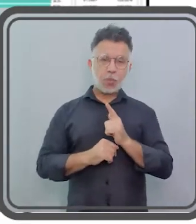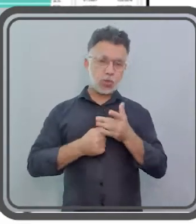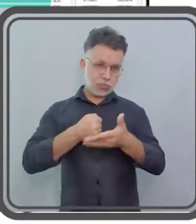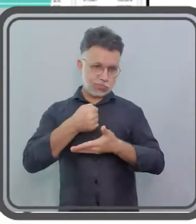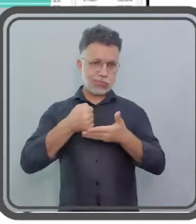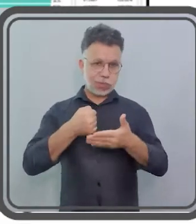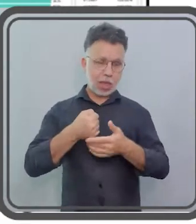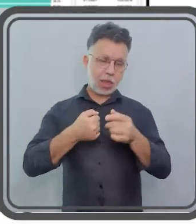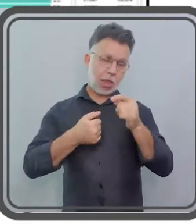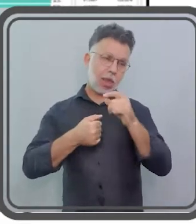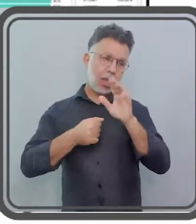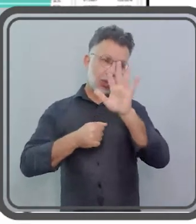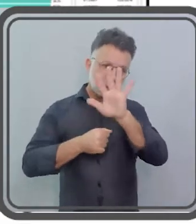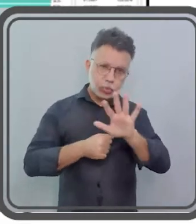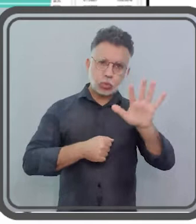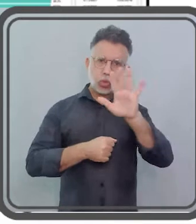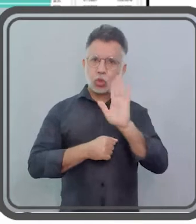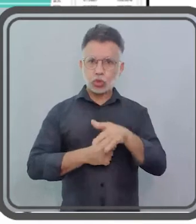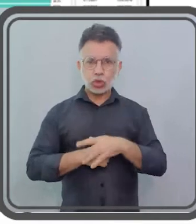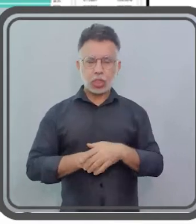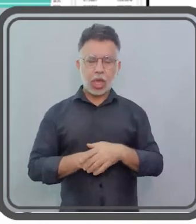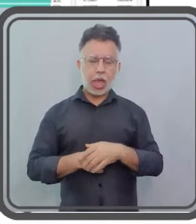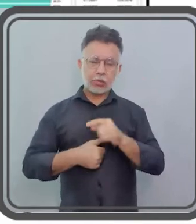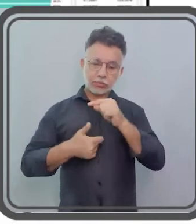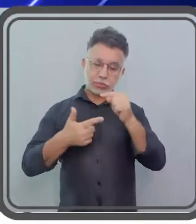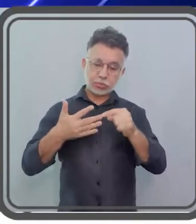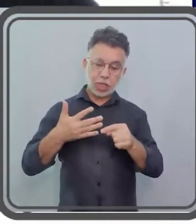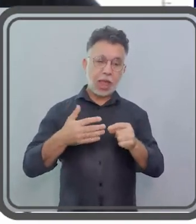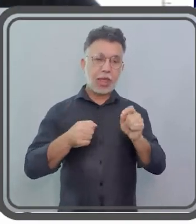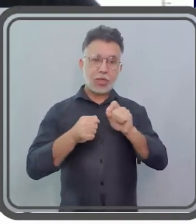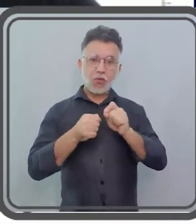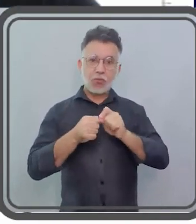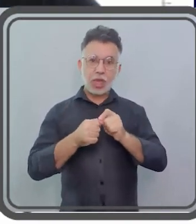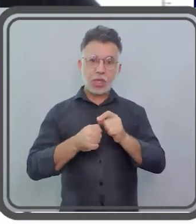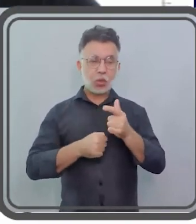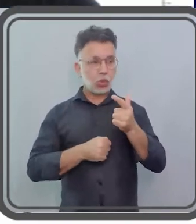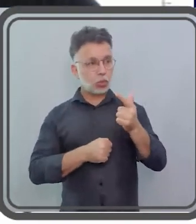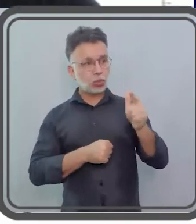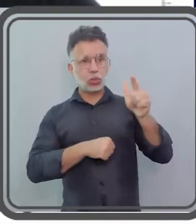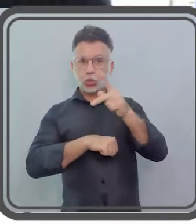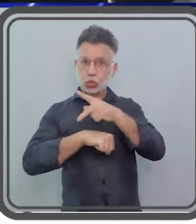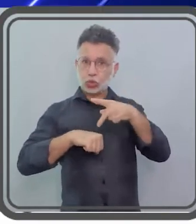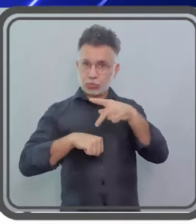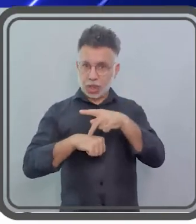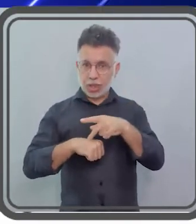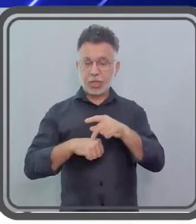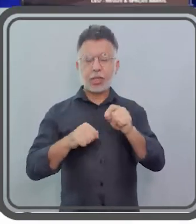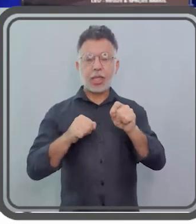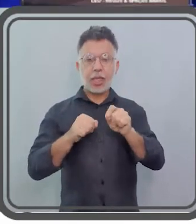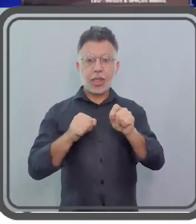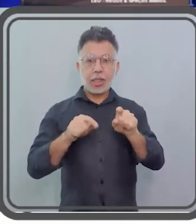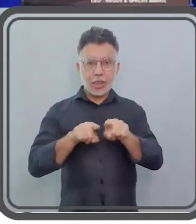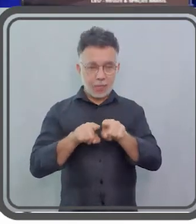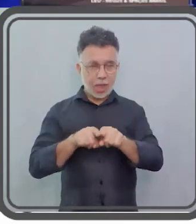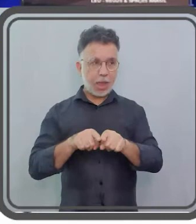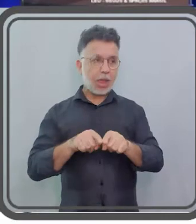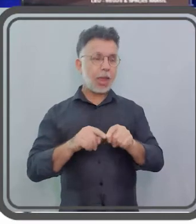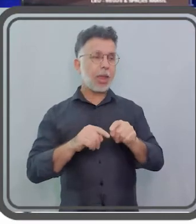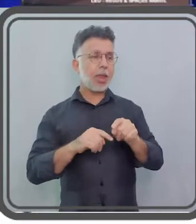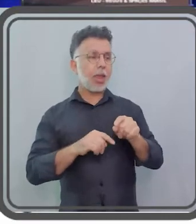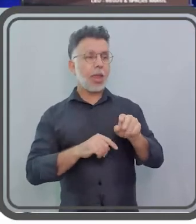são questionários já consagrados internacionalmente, producidos por universidades de renome,